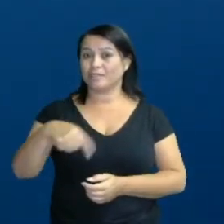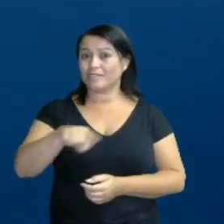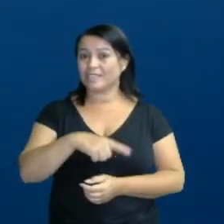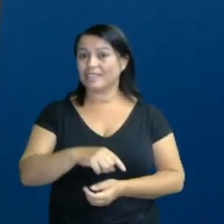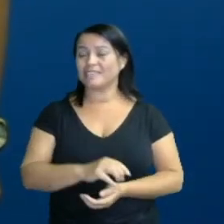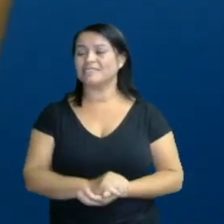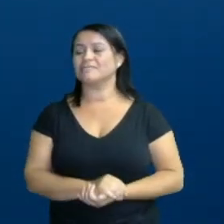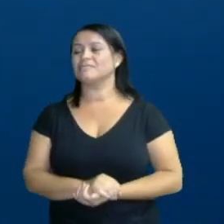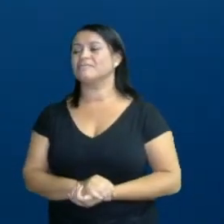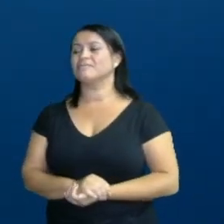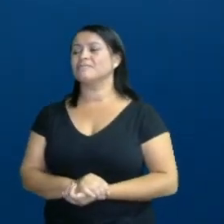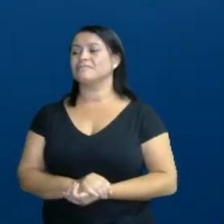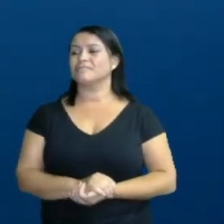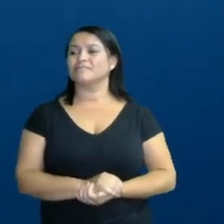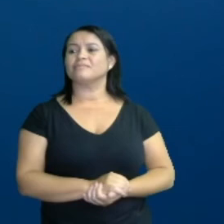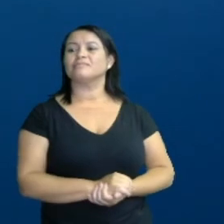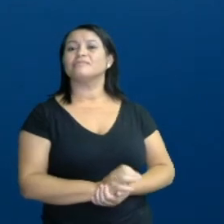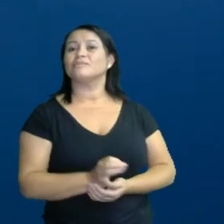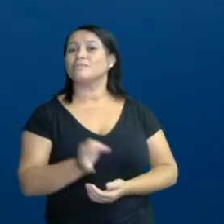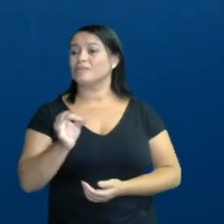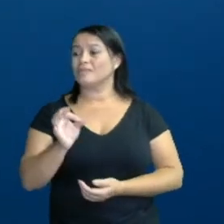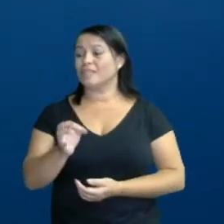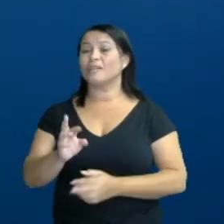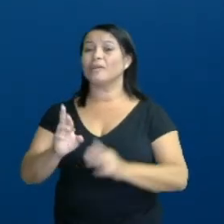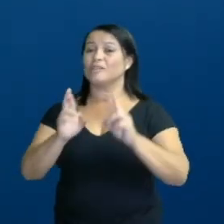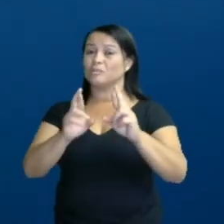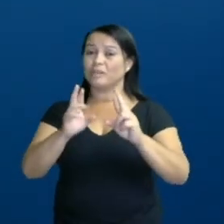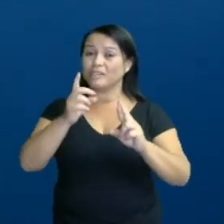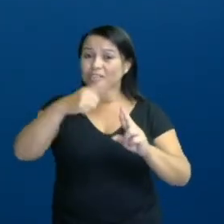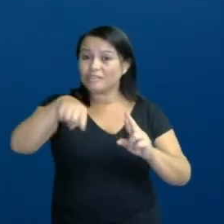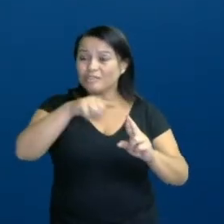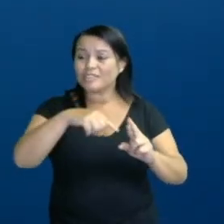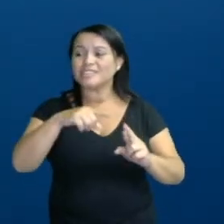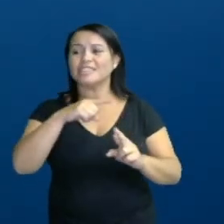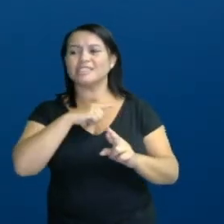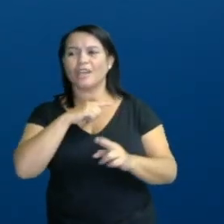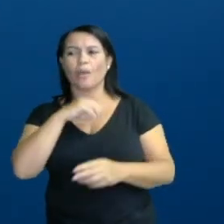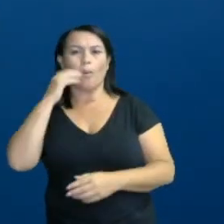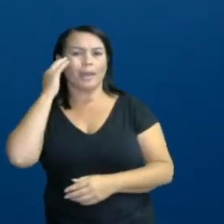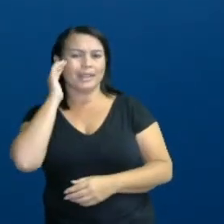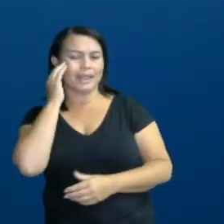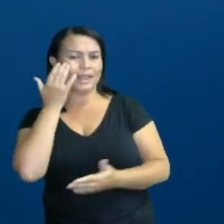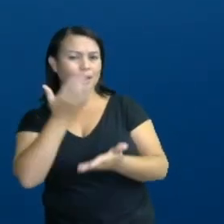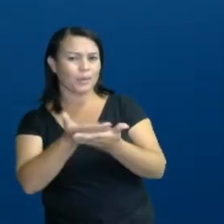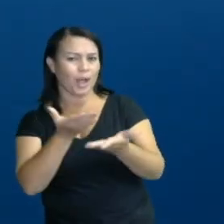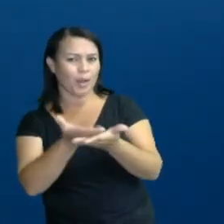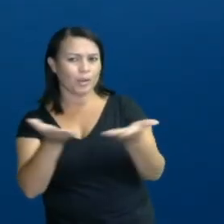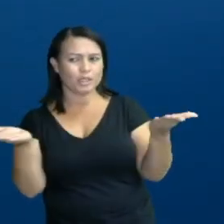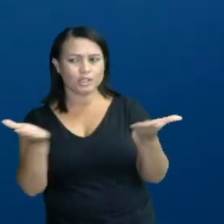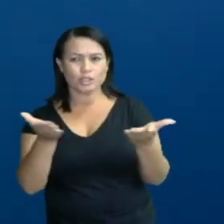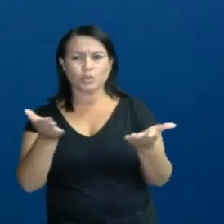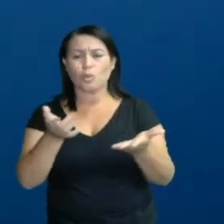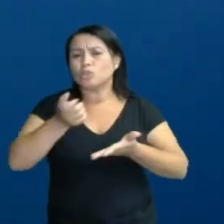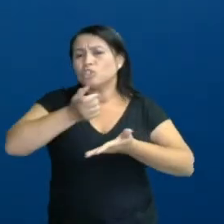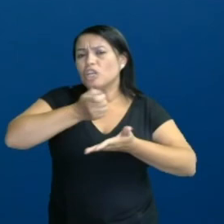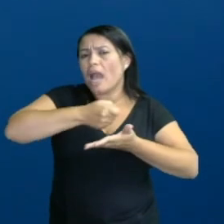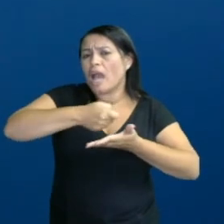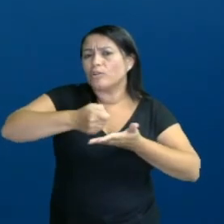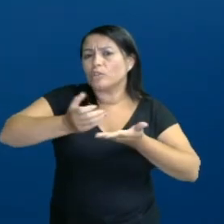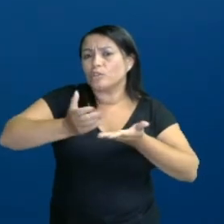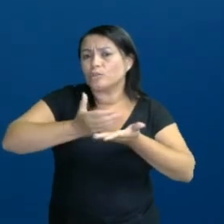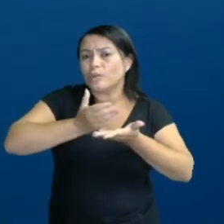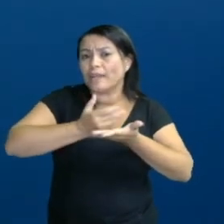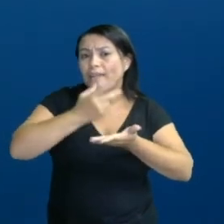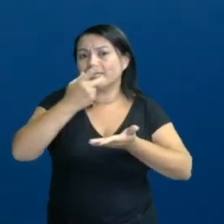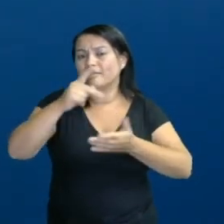vocês? Tudo certinho? Espero que vocês tenham compreendido a nossa aula de hoje. Anotem tudo no caderno